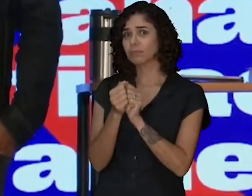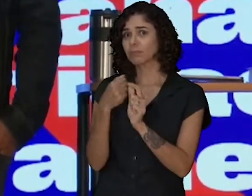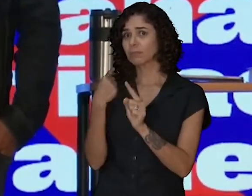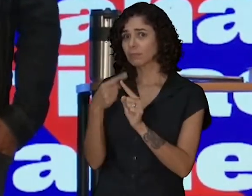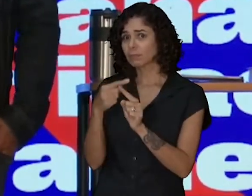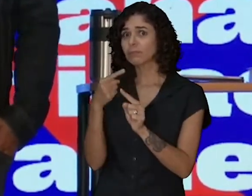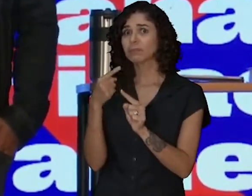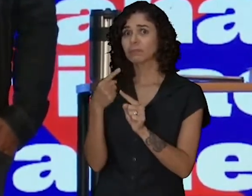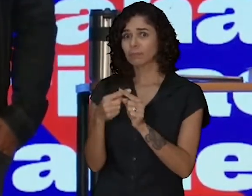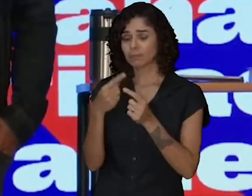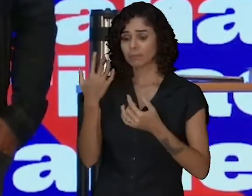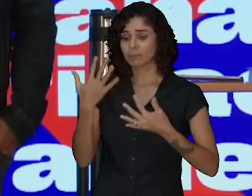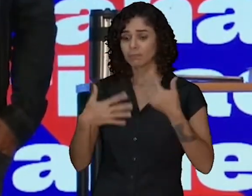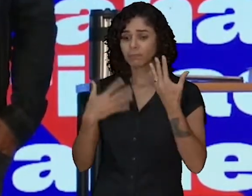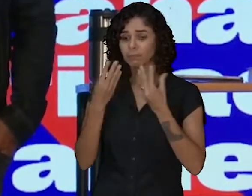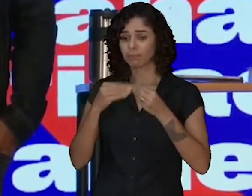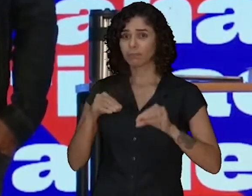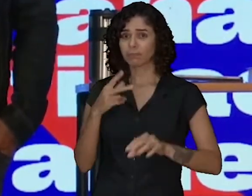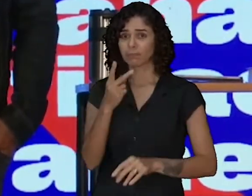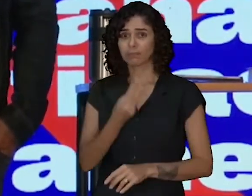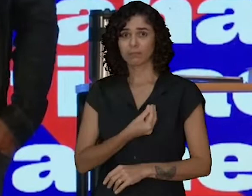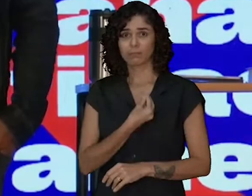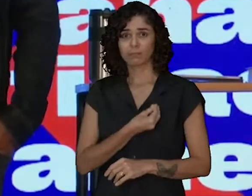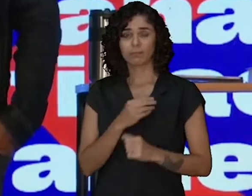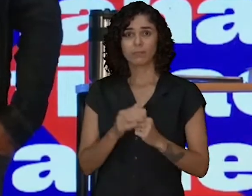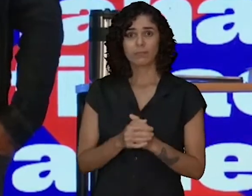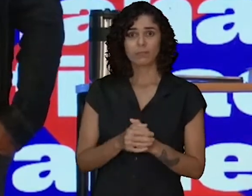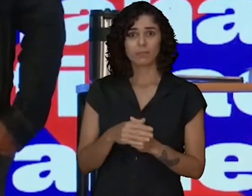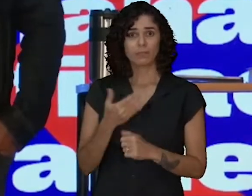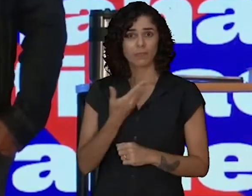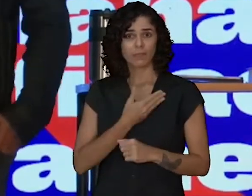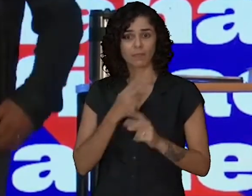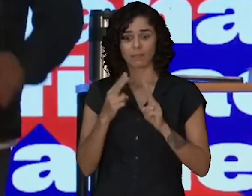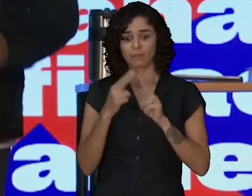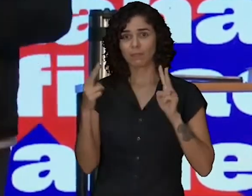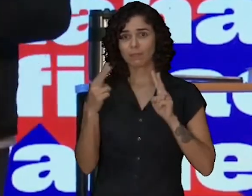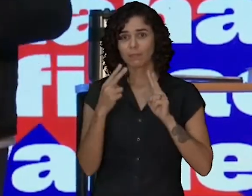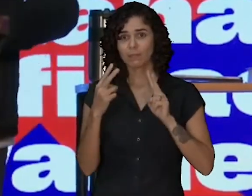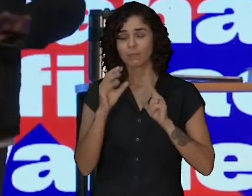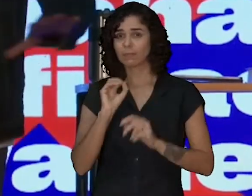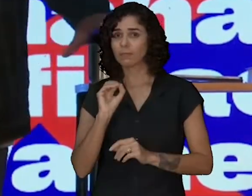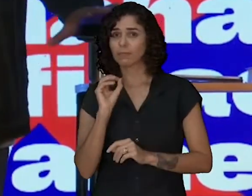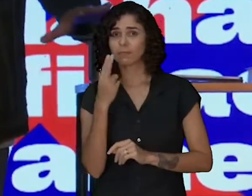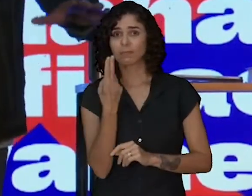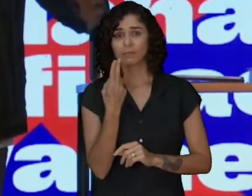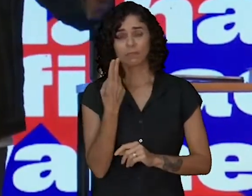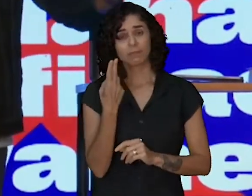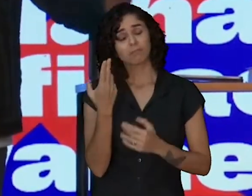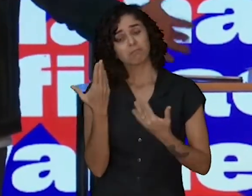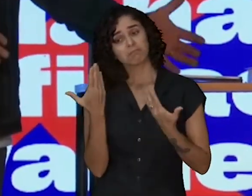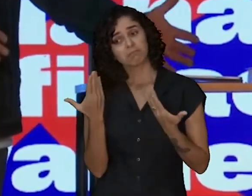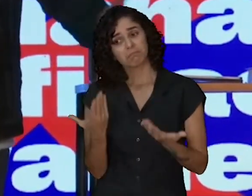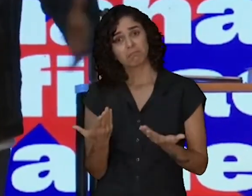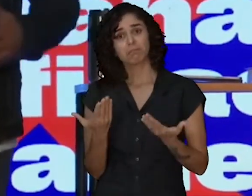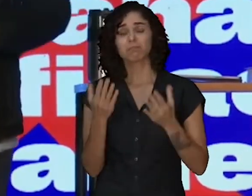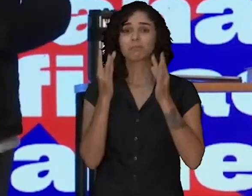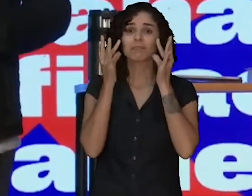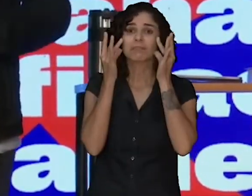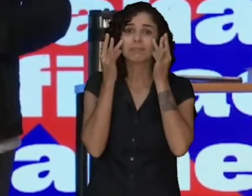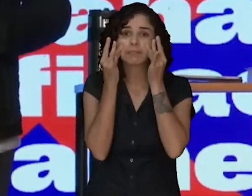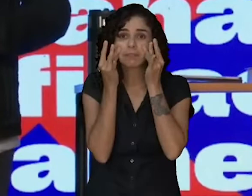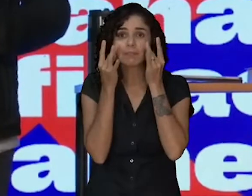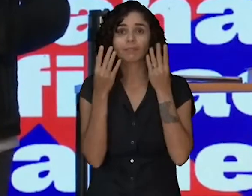Seja companhia virtual, ou seja, a companhia como hoje a gente separa, presencial.